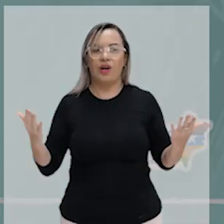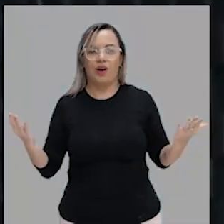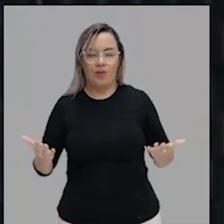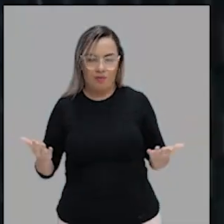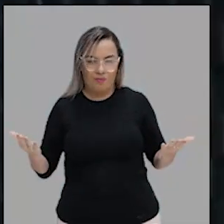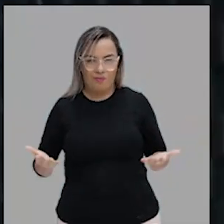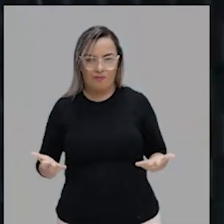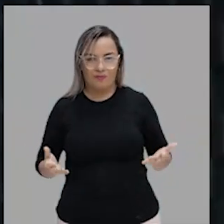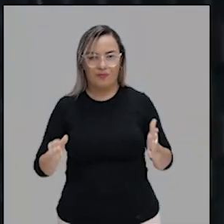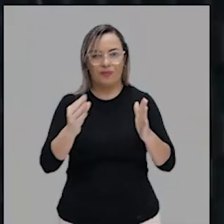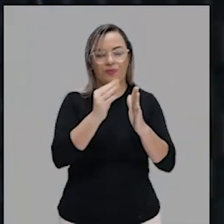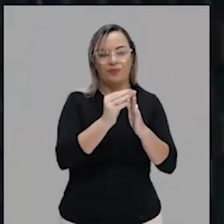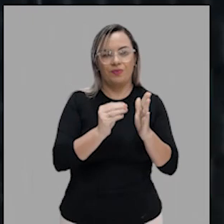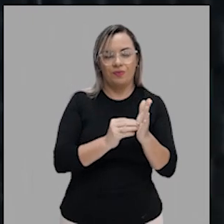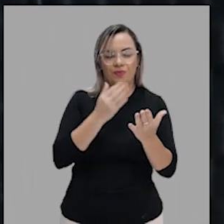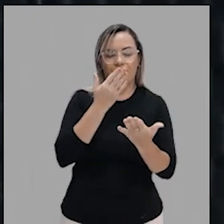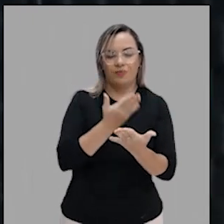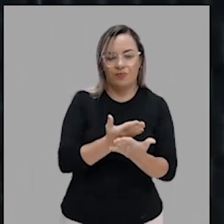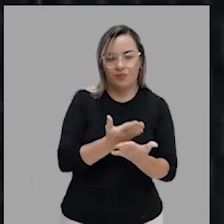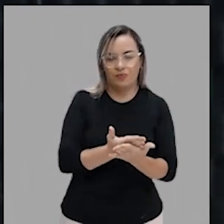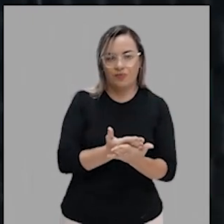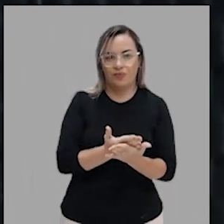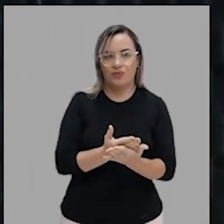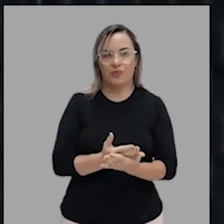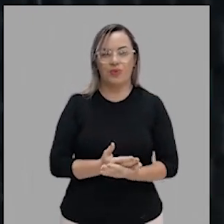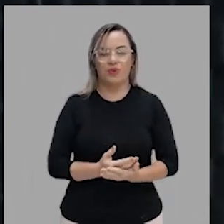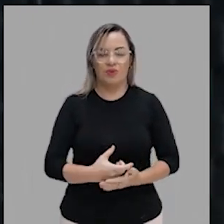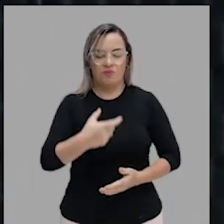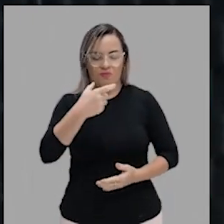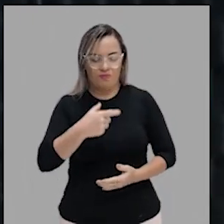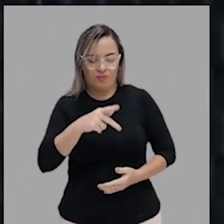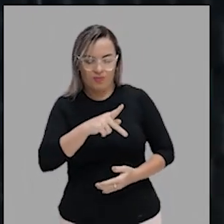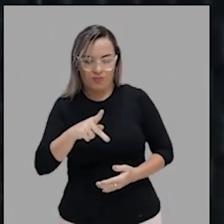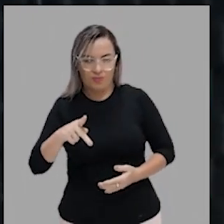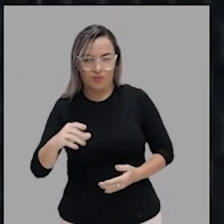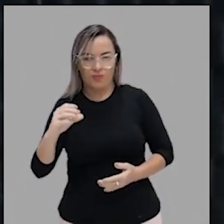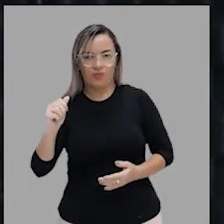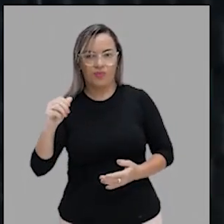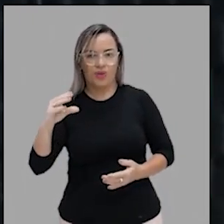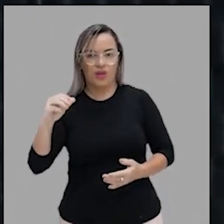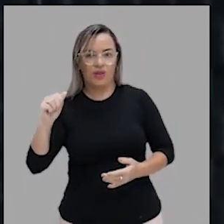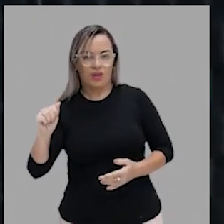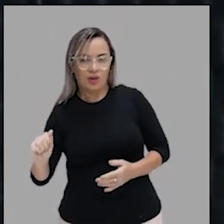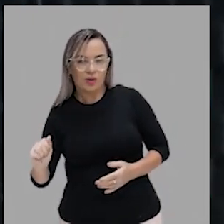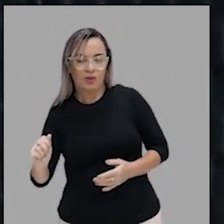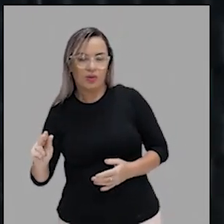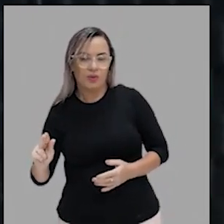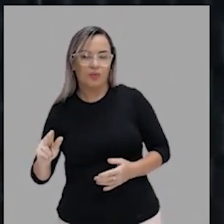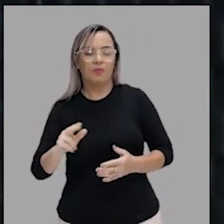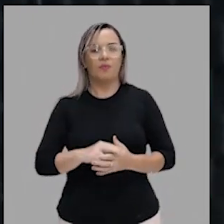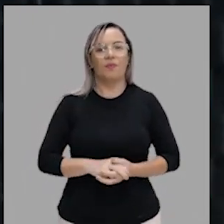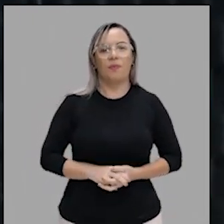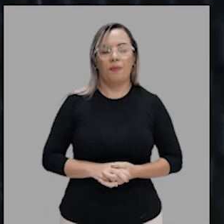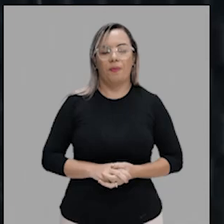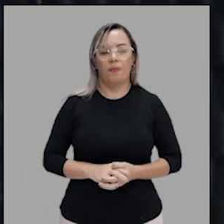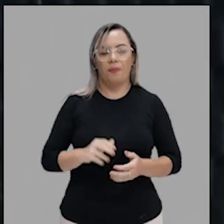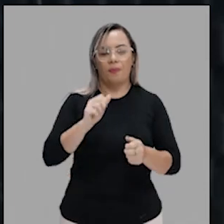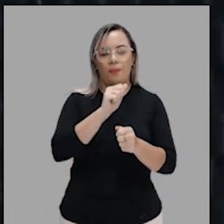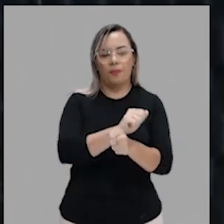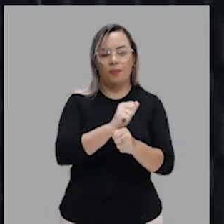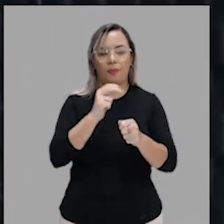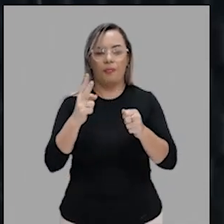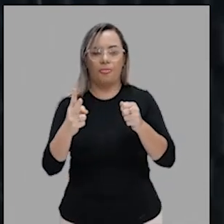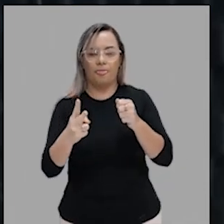nossa aula. Comigo, Cacau Sotero, uma das professoras de língua portuguesa. Nós vamos ver o advérbio, rever